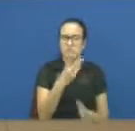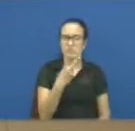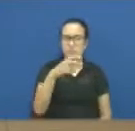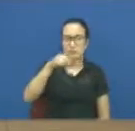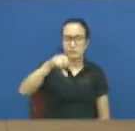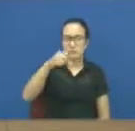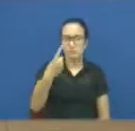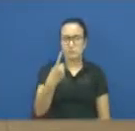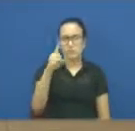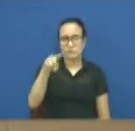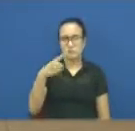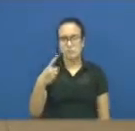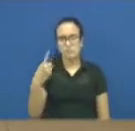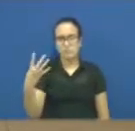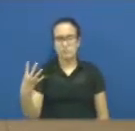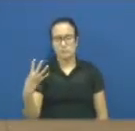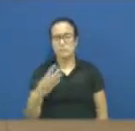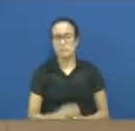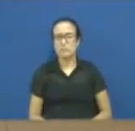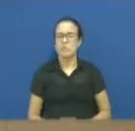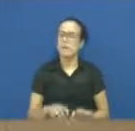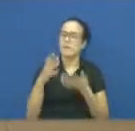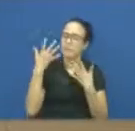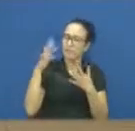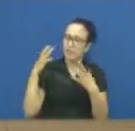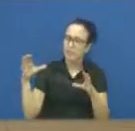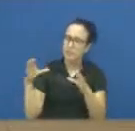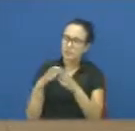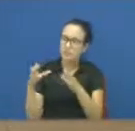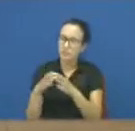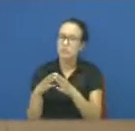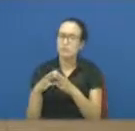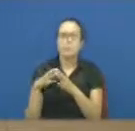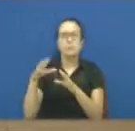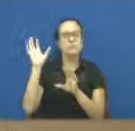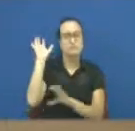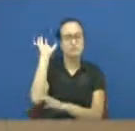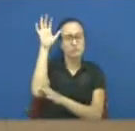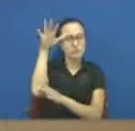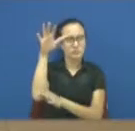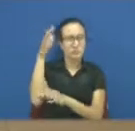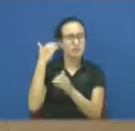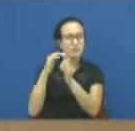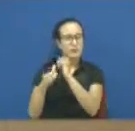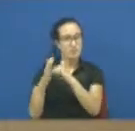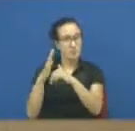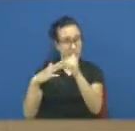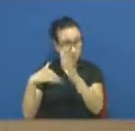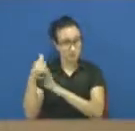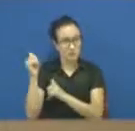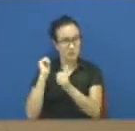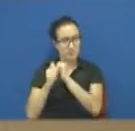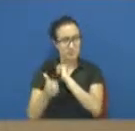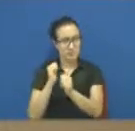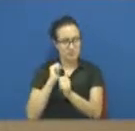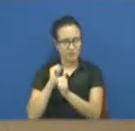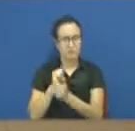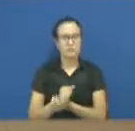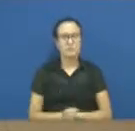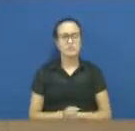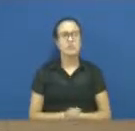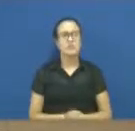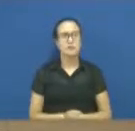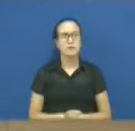2014. Parabéns à equipe Winner e toda a diretoria da Associação Limeirense de Basquete. A presidência prorroga